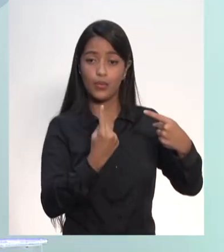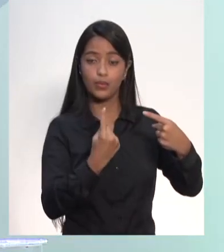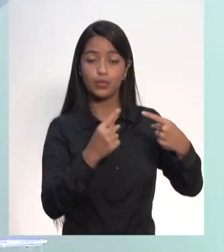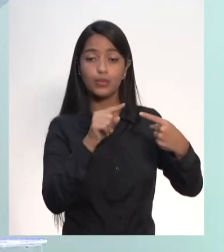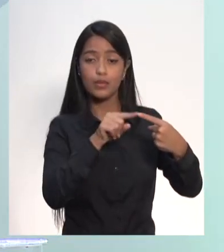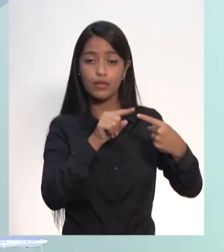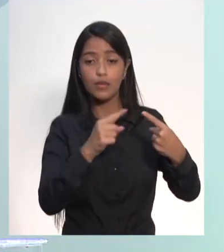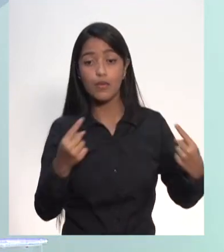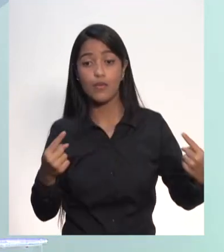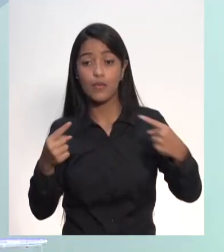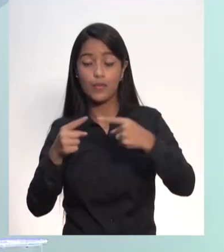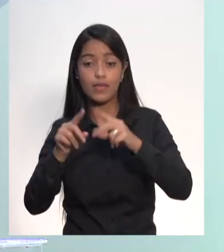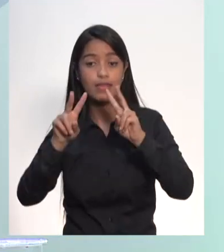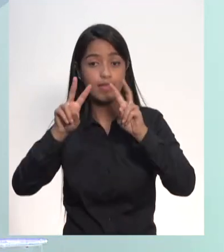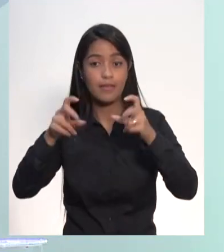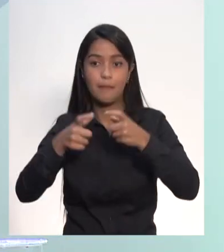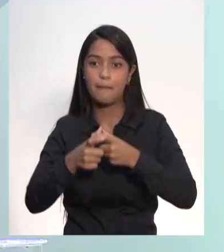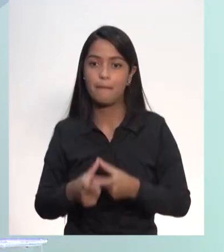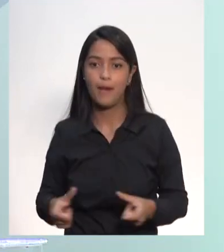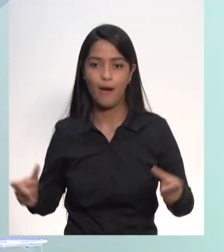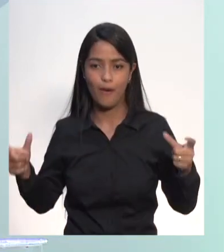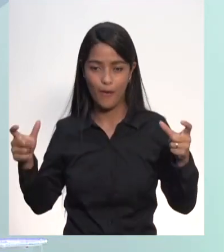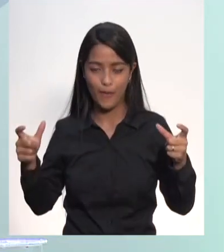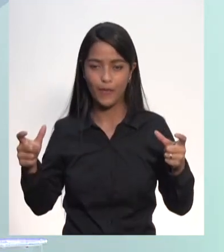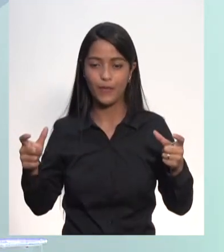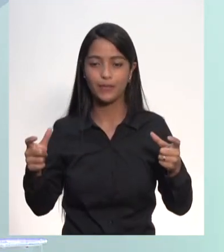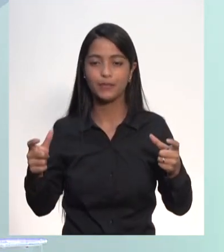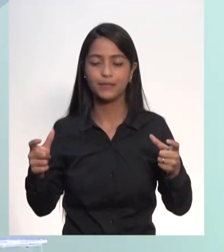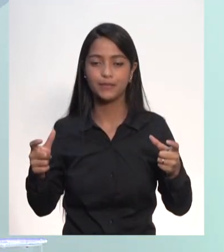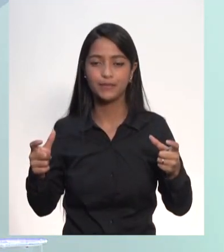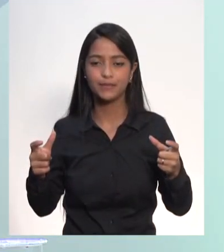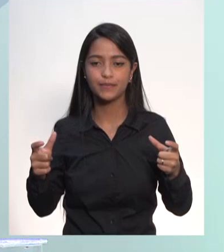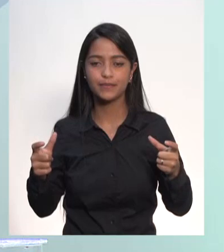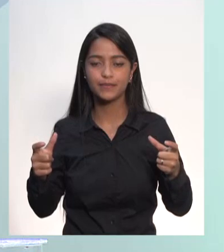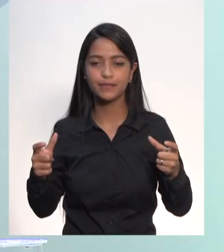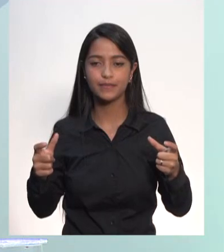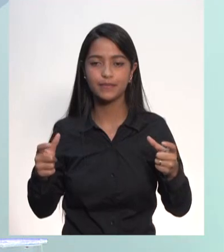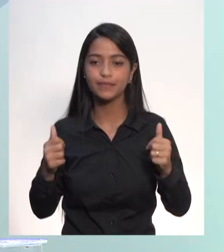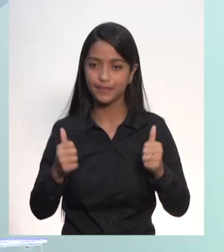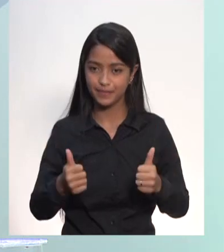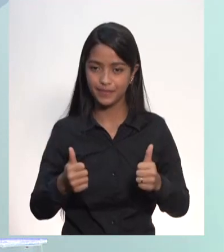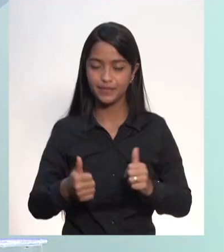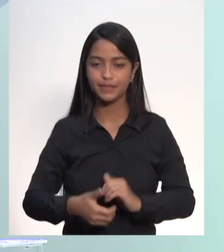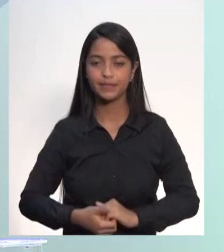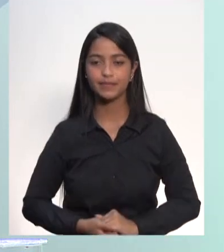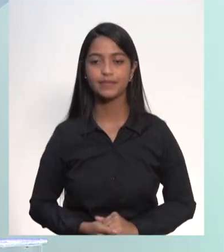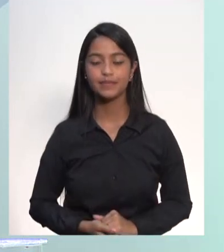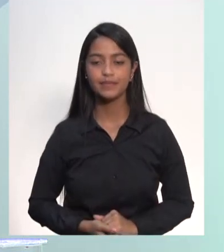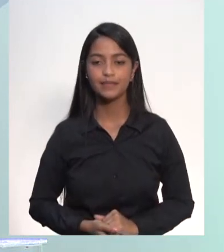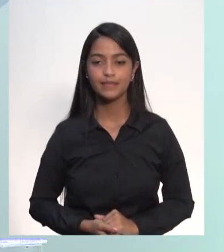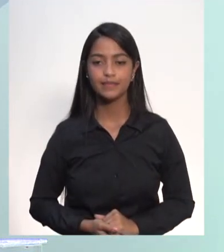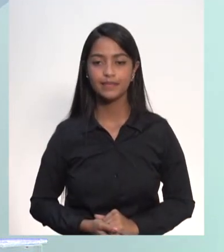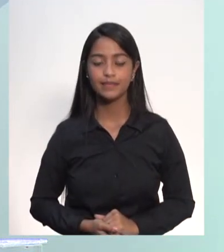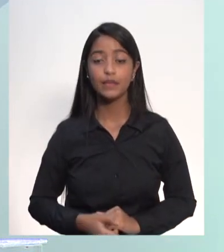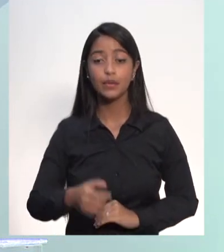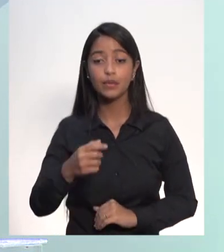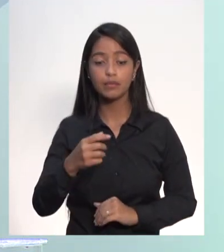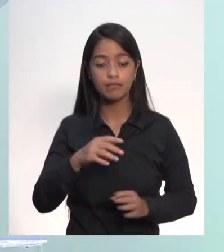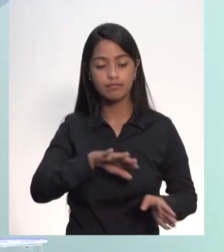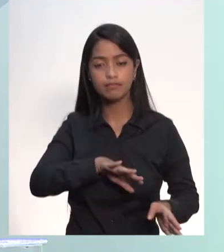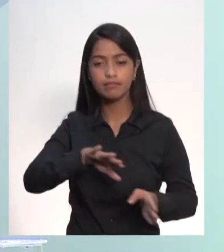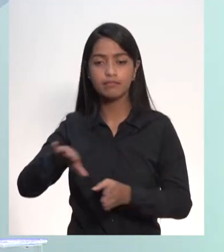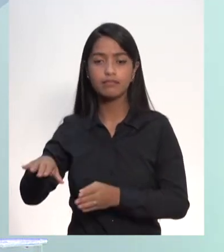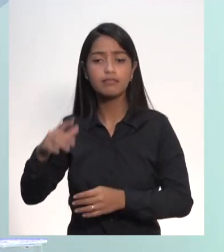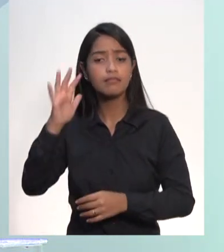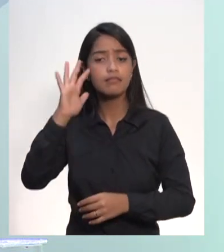número de temas possíveis nesse momento de escolha. Tá? E uma outra questão que a gente olhou foi